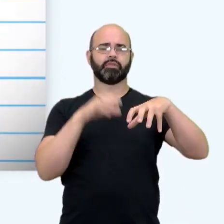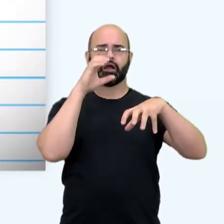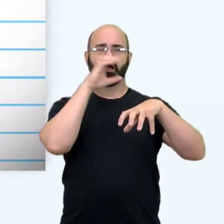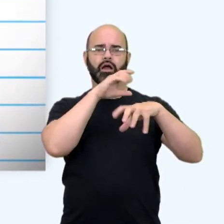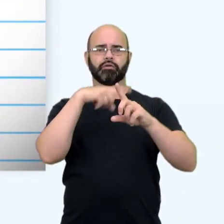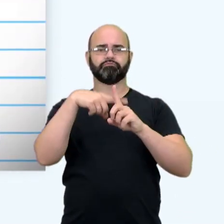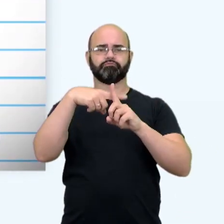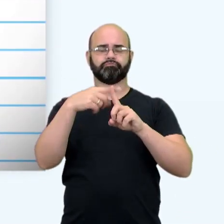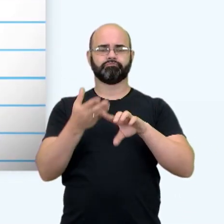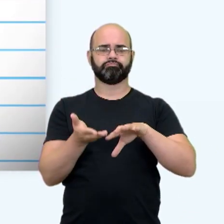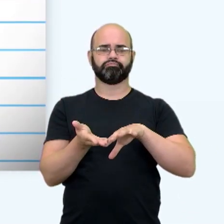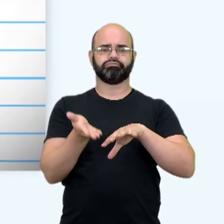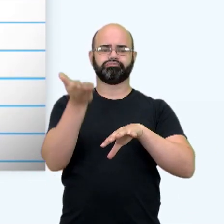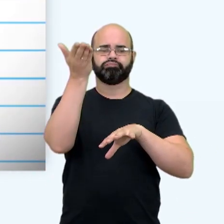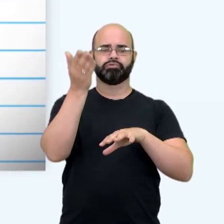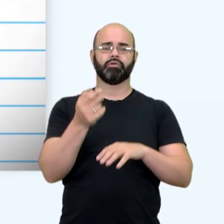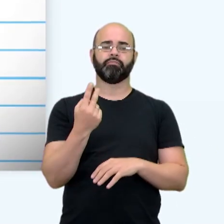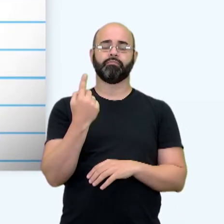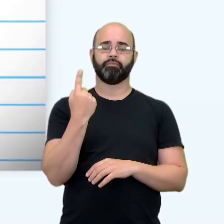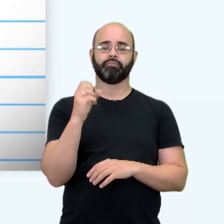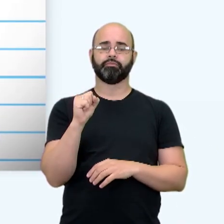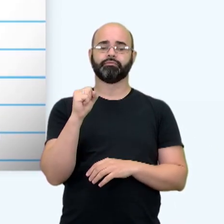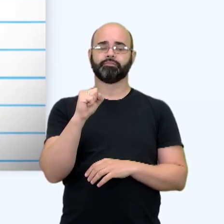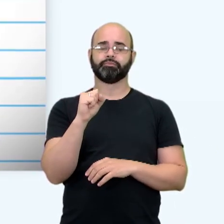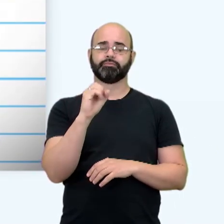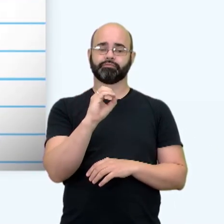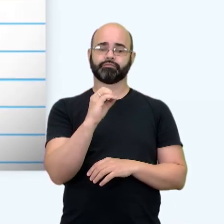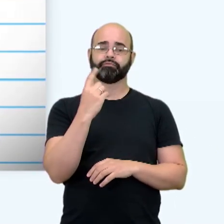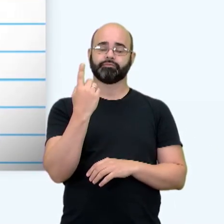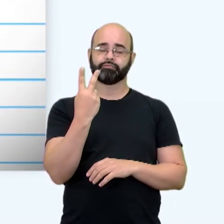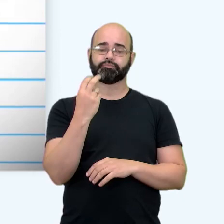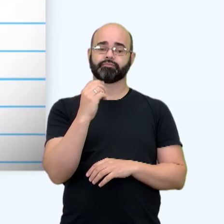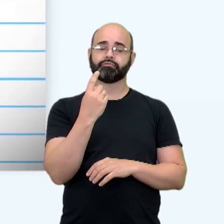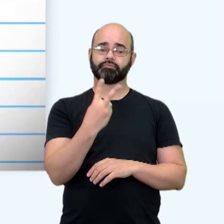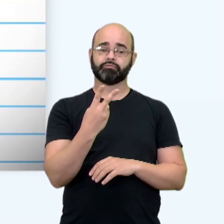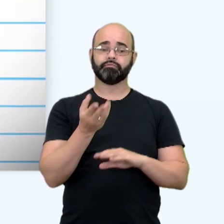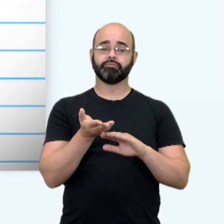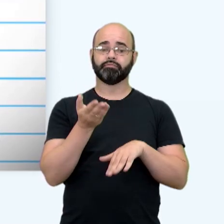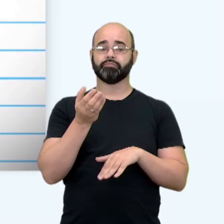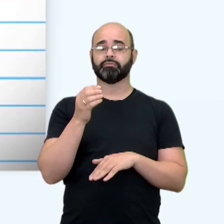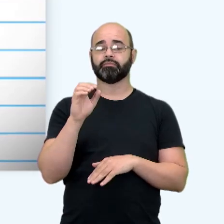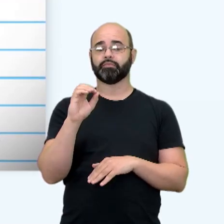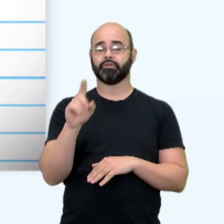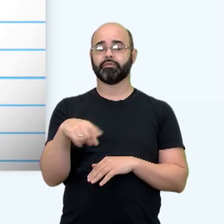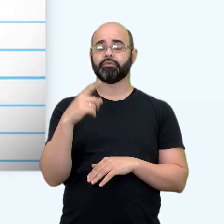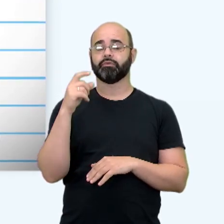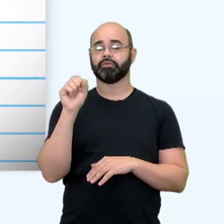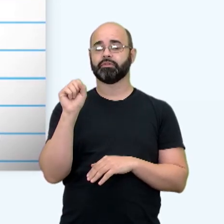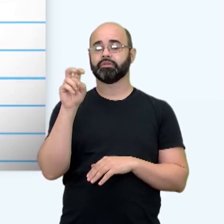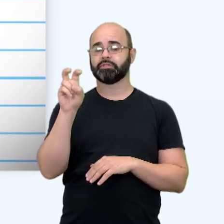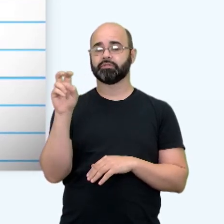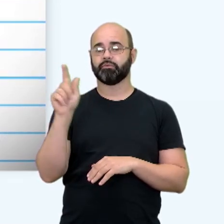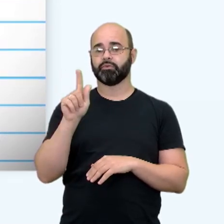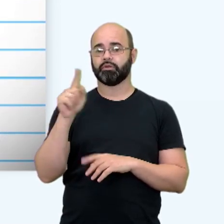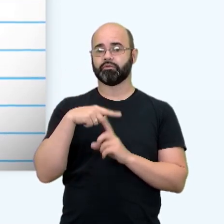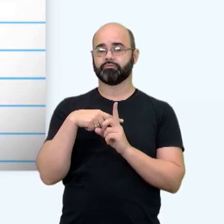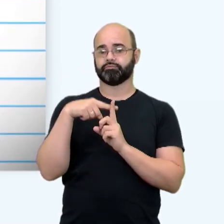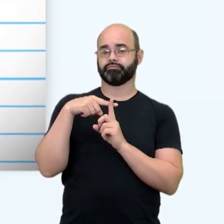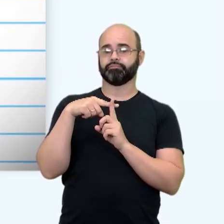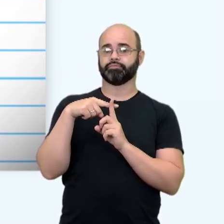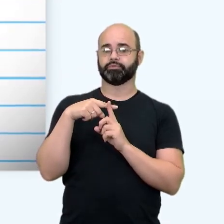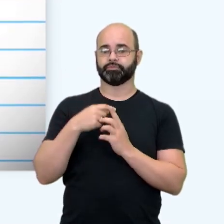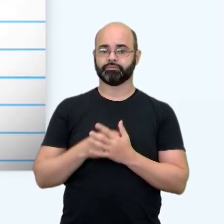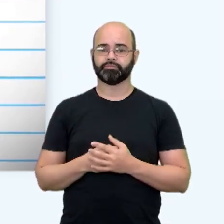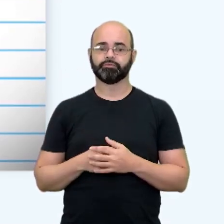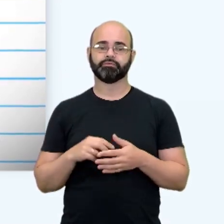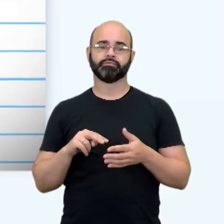De 1880 a 2012, a temperatura global média aumentou em 0,85 grau. Bem, se em